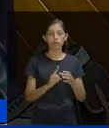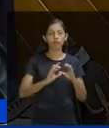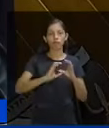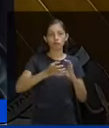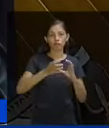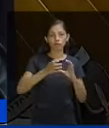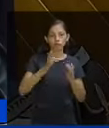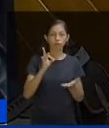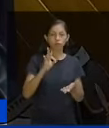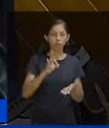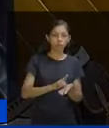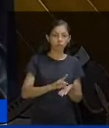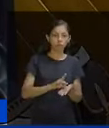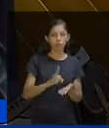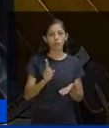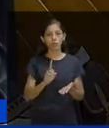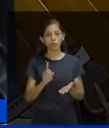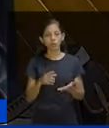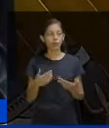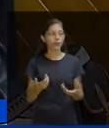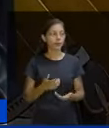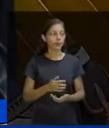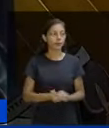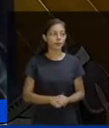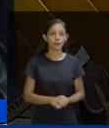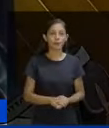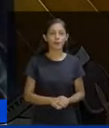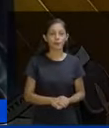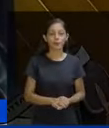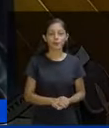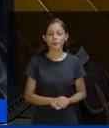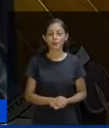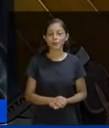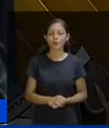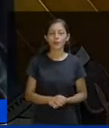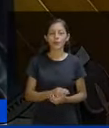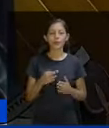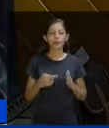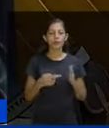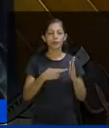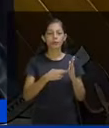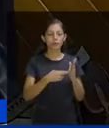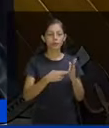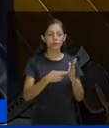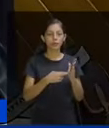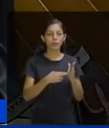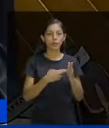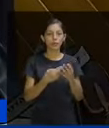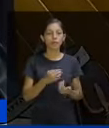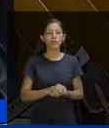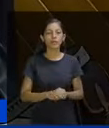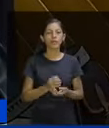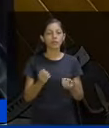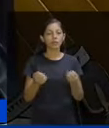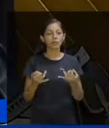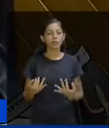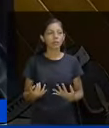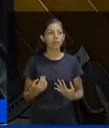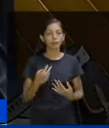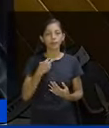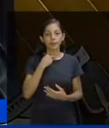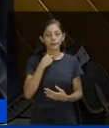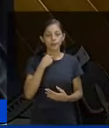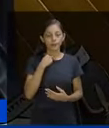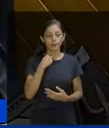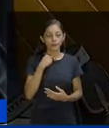ao ilustre relator, não é possível atribuir a pecha de candidaturas fictícias na hipótese dos